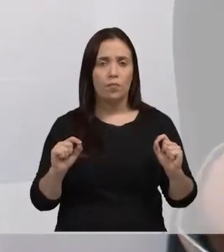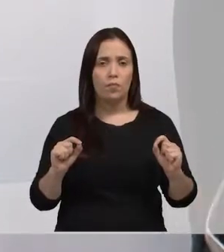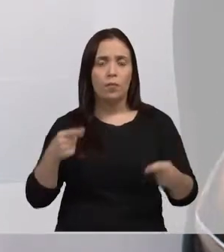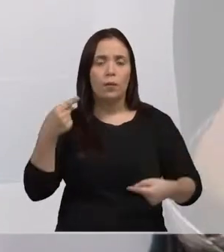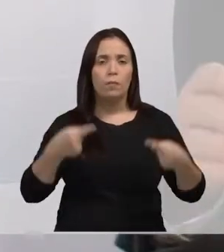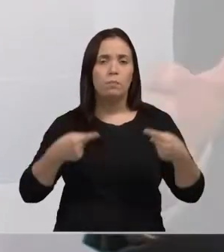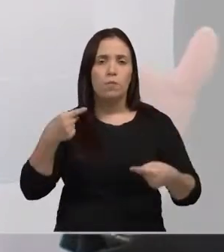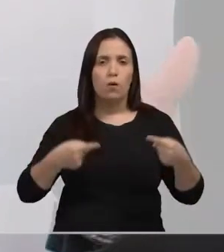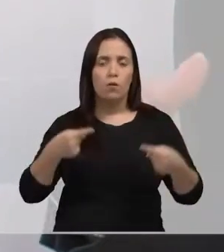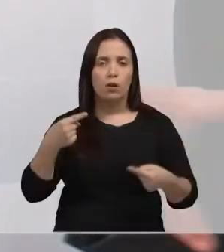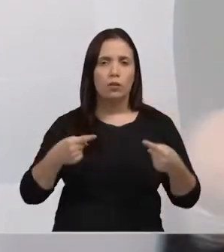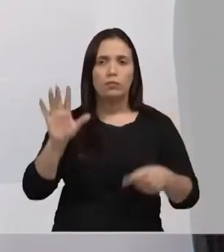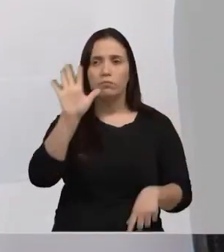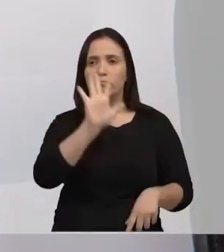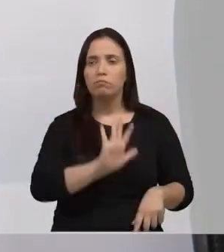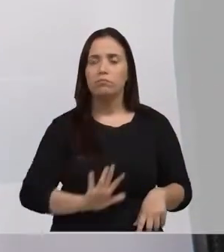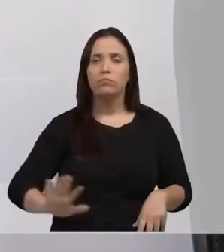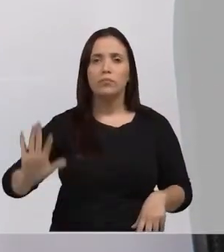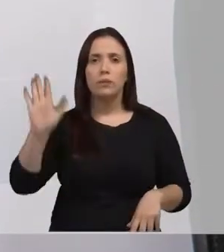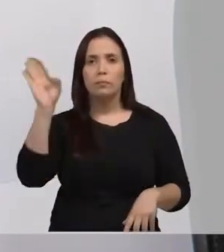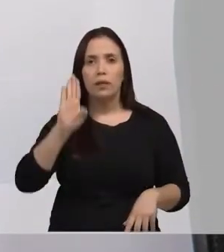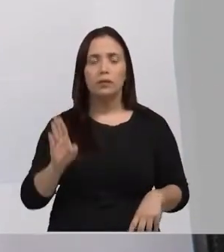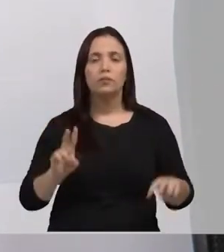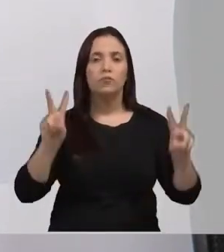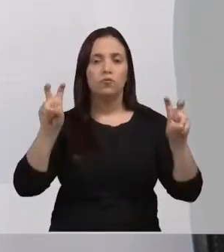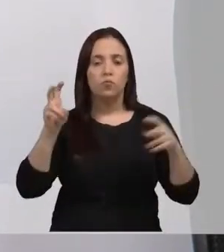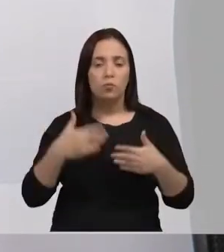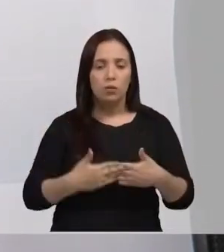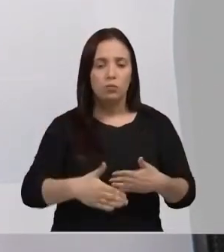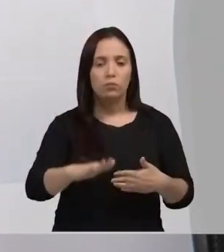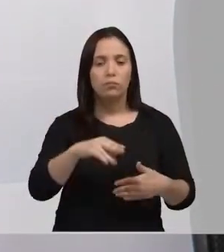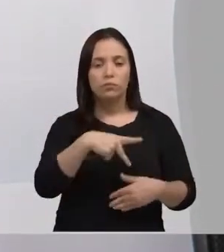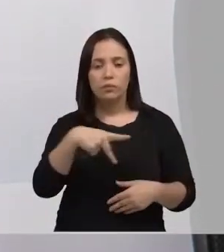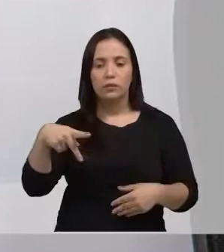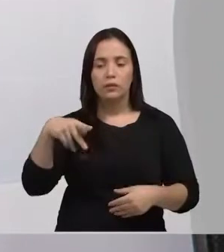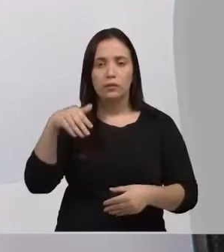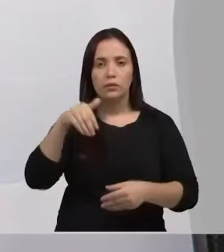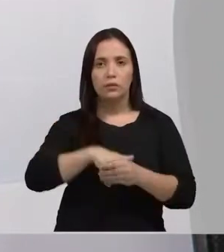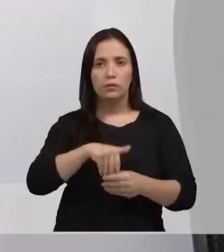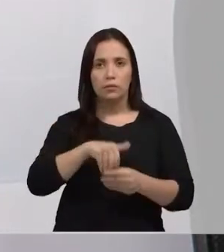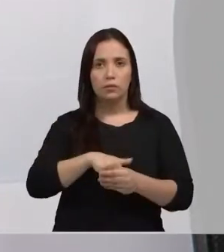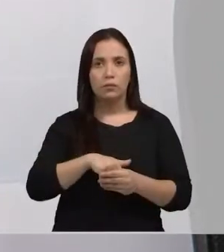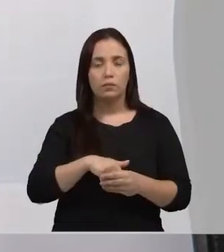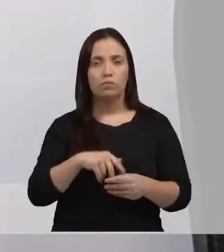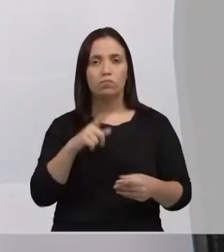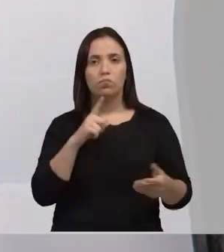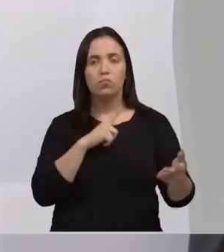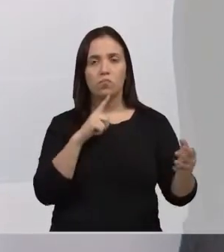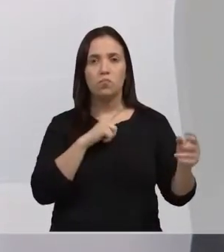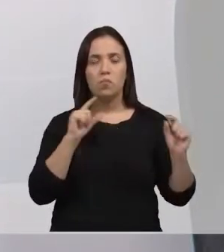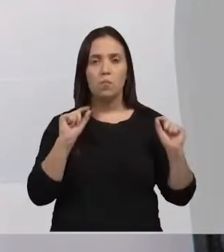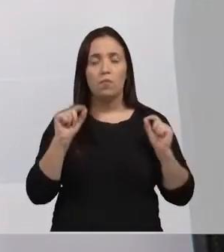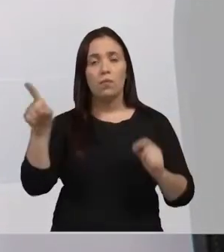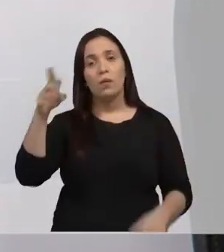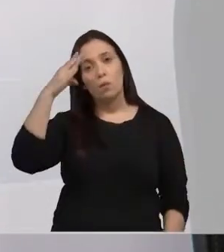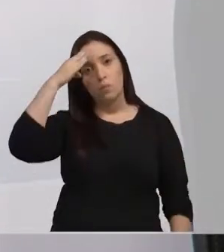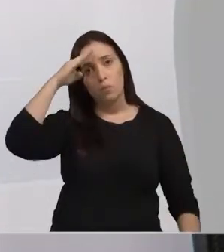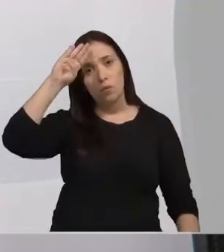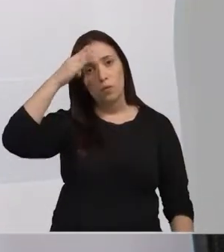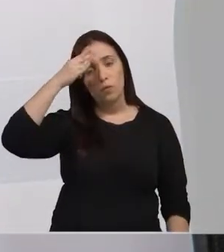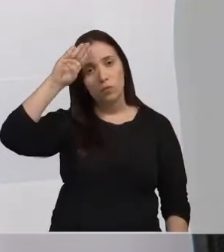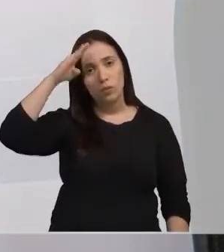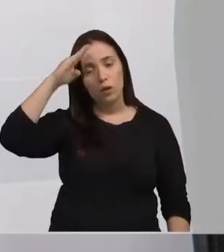a geopolítica brasileira da corrida presidencial já está se acomodando. Indiscutivelmente, Jair